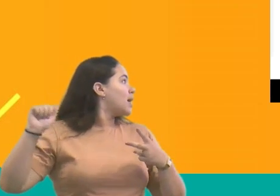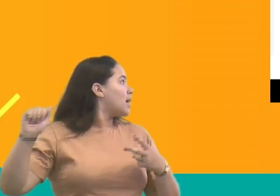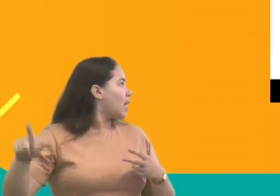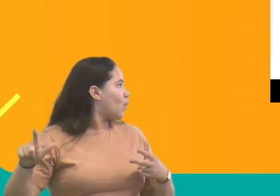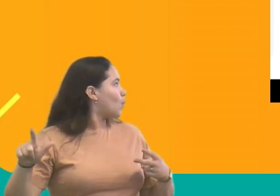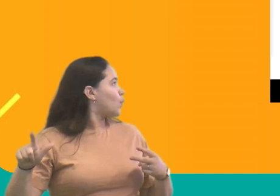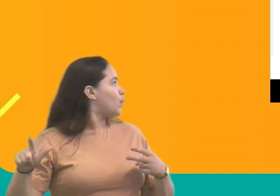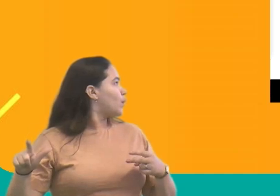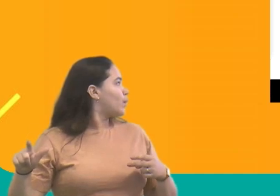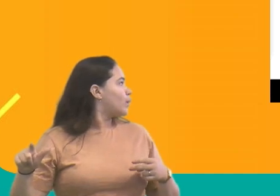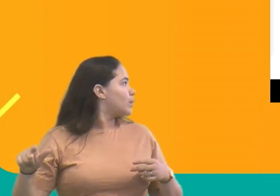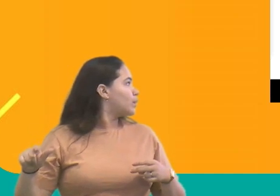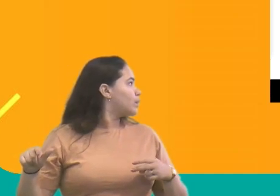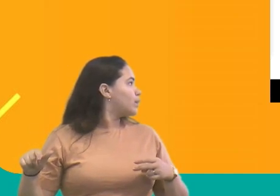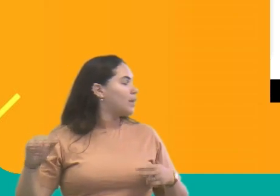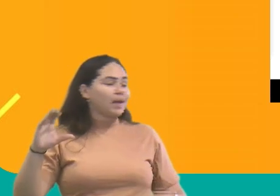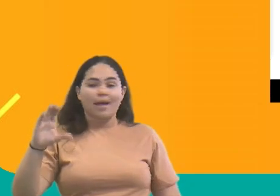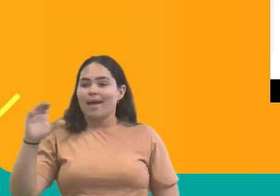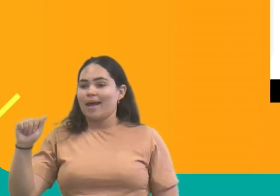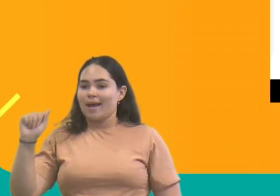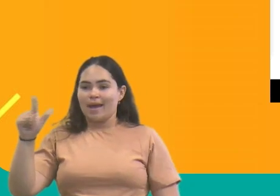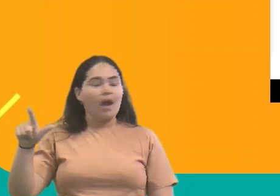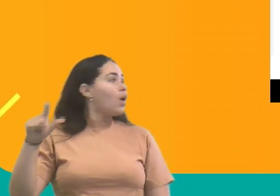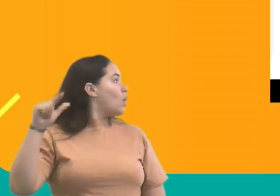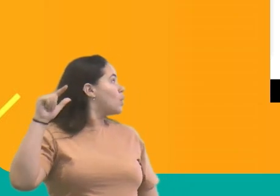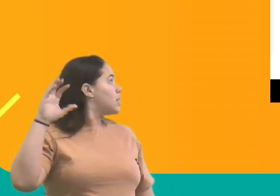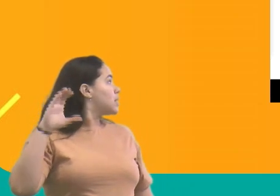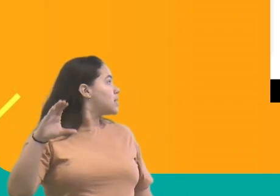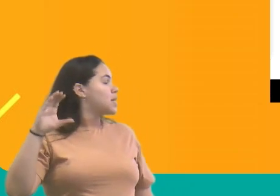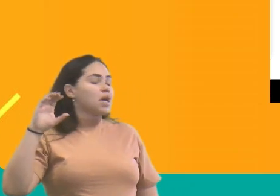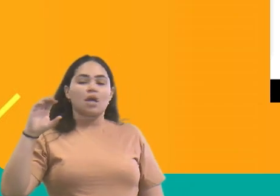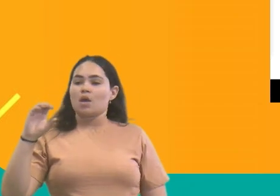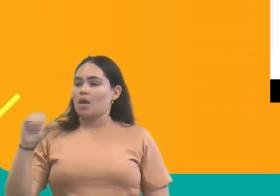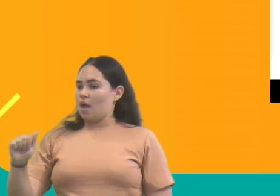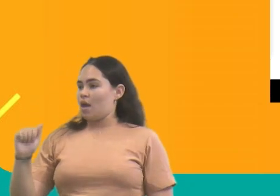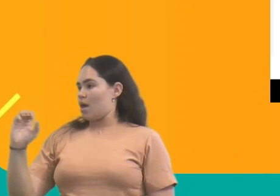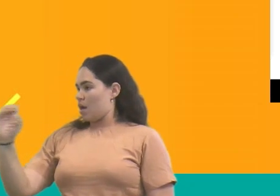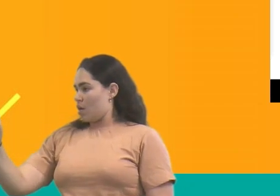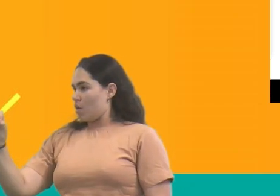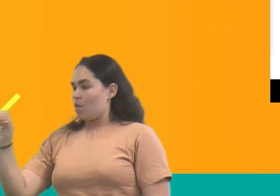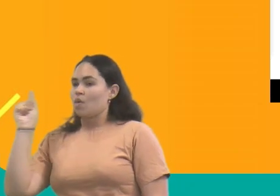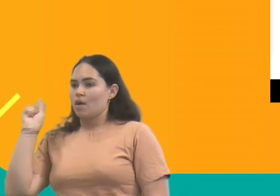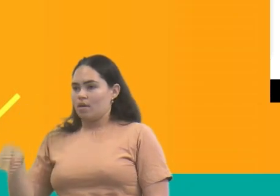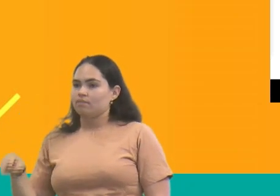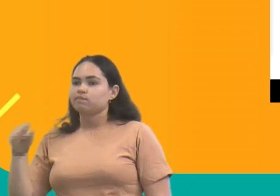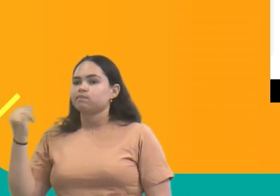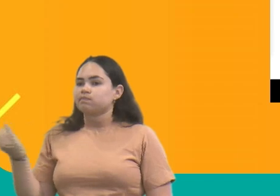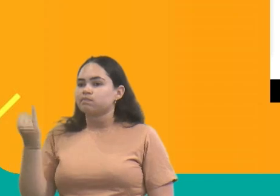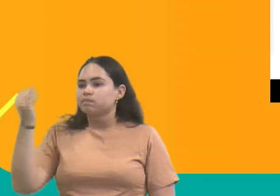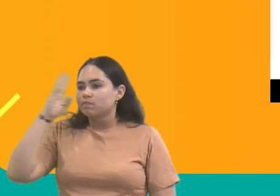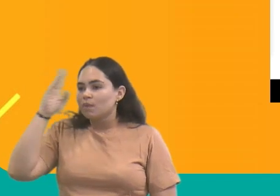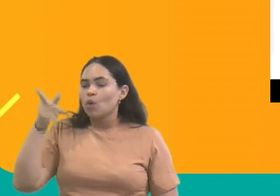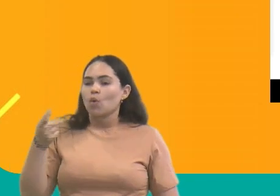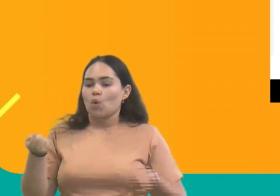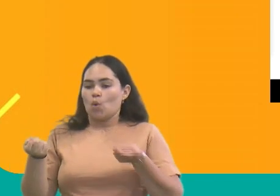nesse instante da calagem, em que nós temos a cal como função de controlar o pH. Eu vou